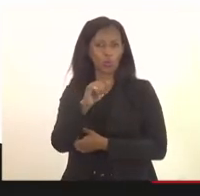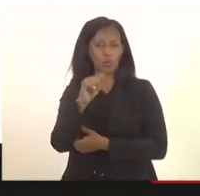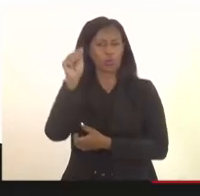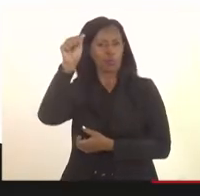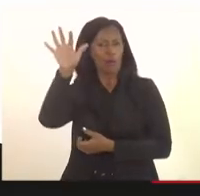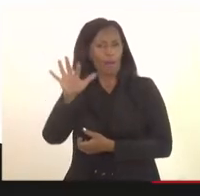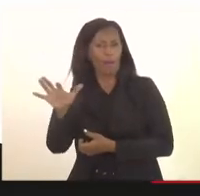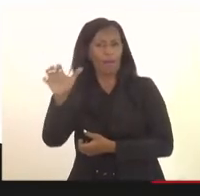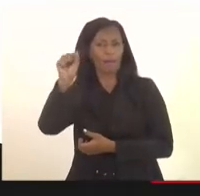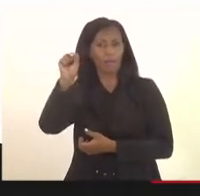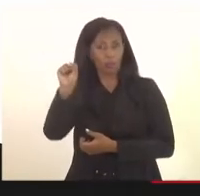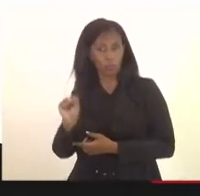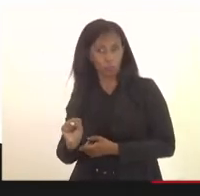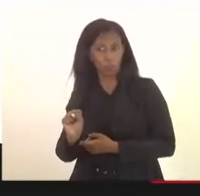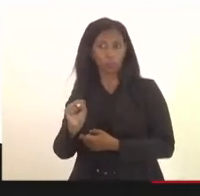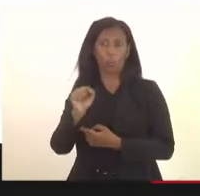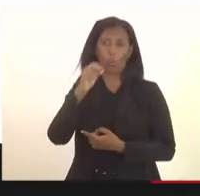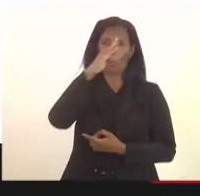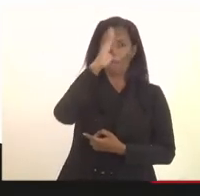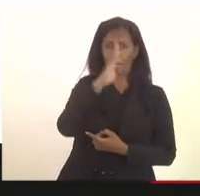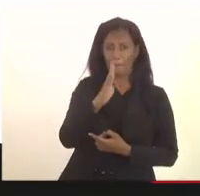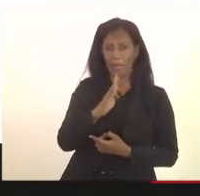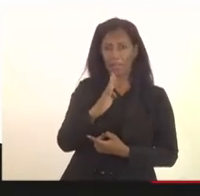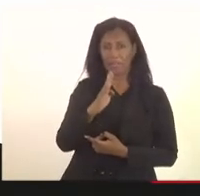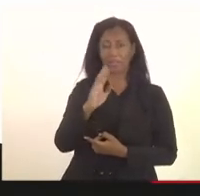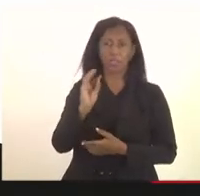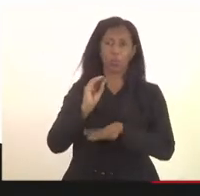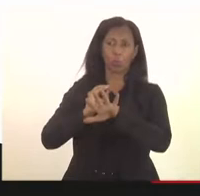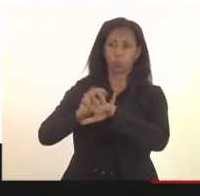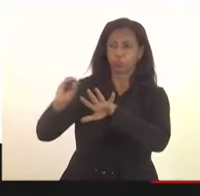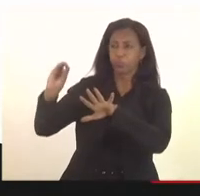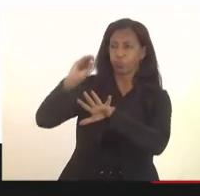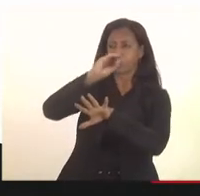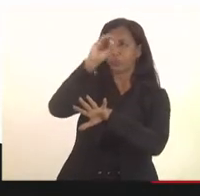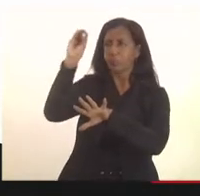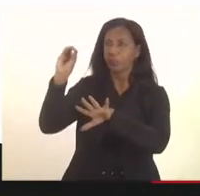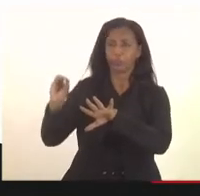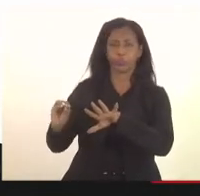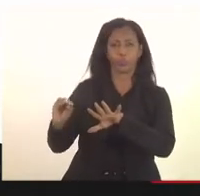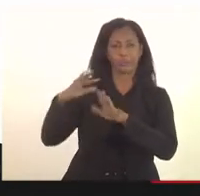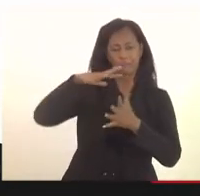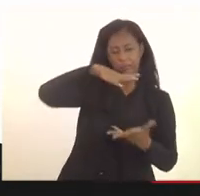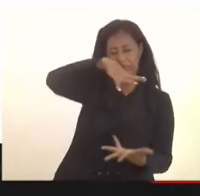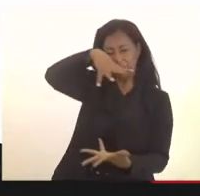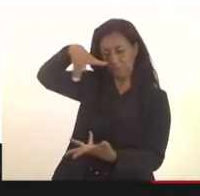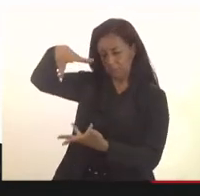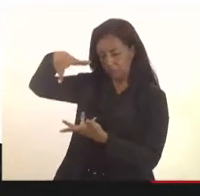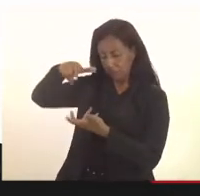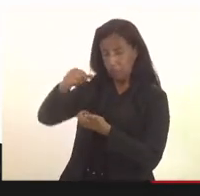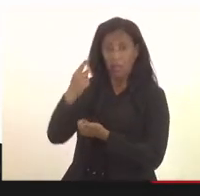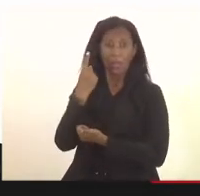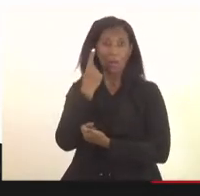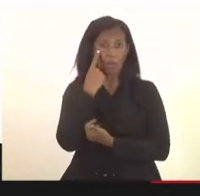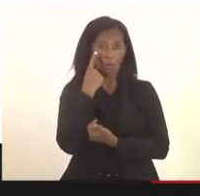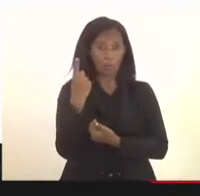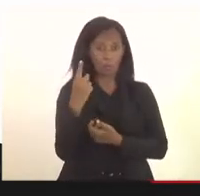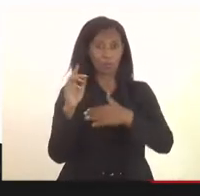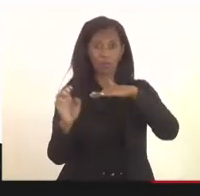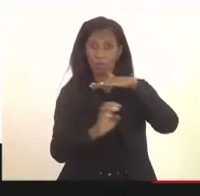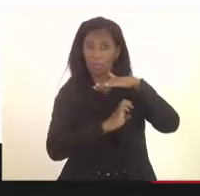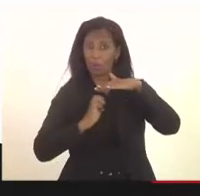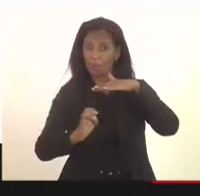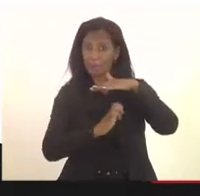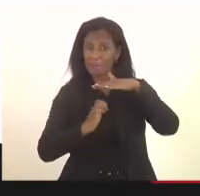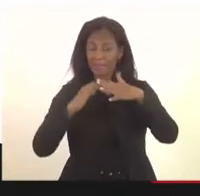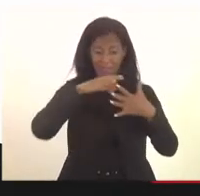África subsaariana. No Brasil, a gente não tem essa presença, mas vocês podem ver que a gente está realmente uma empresa